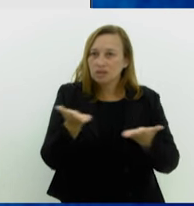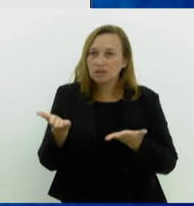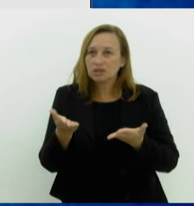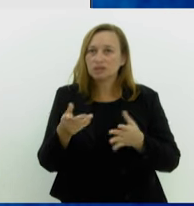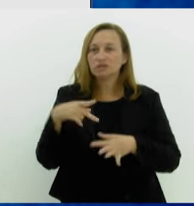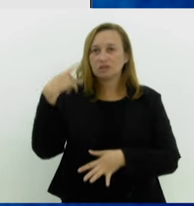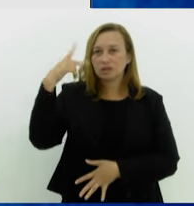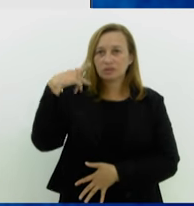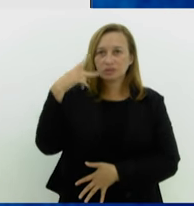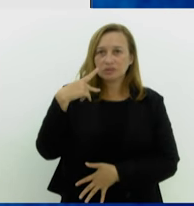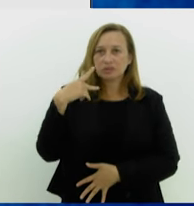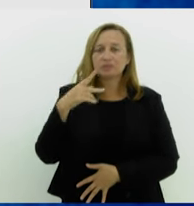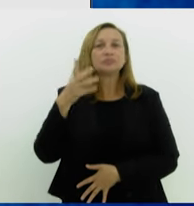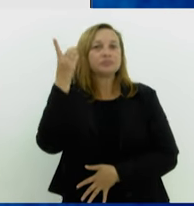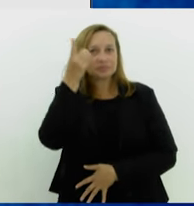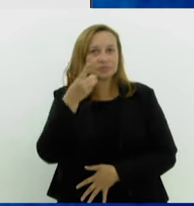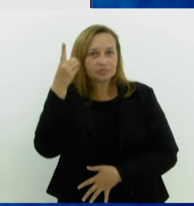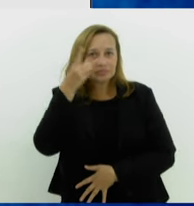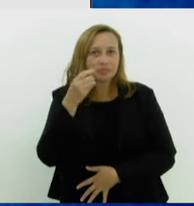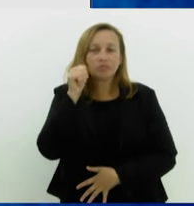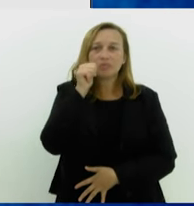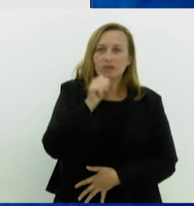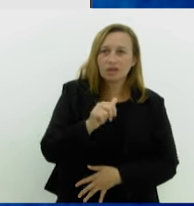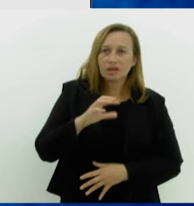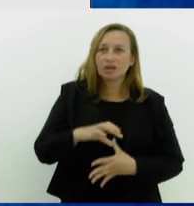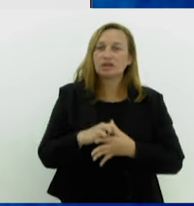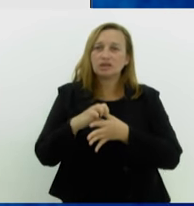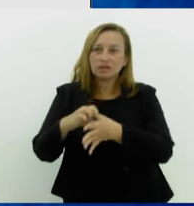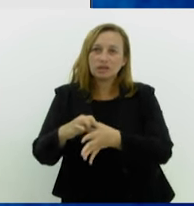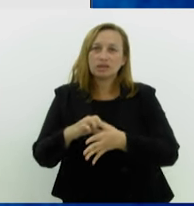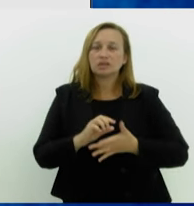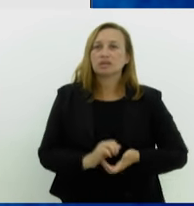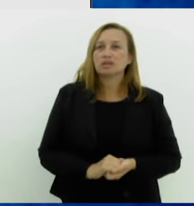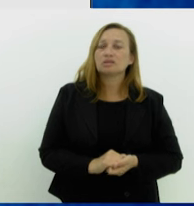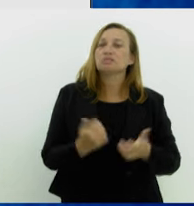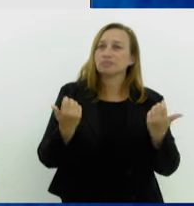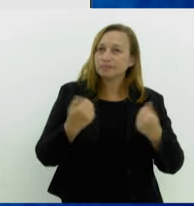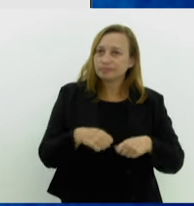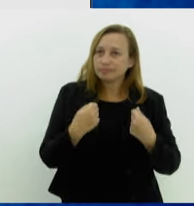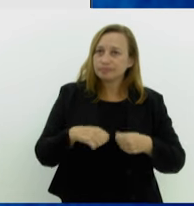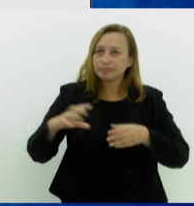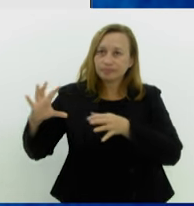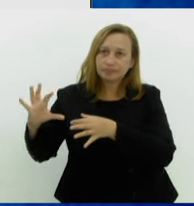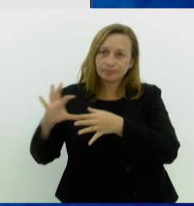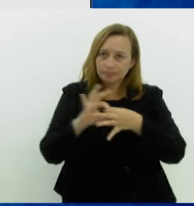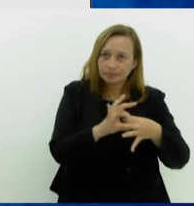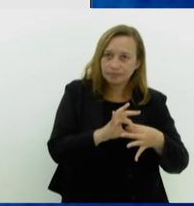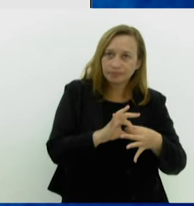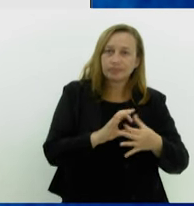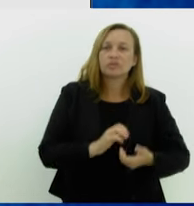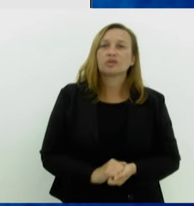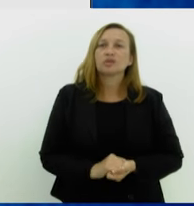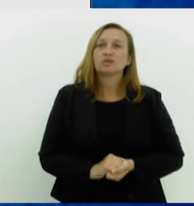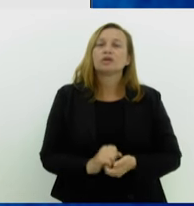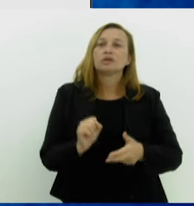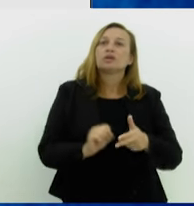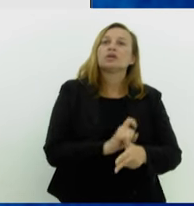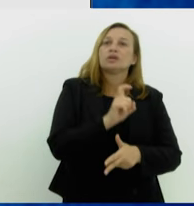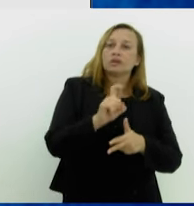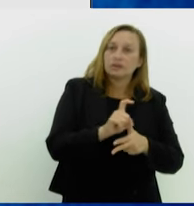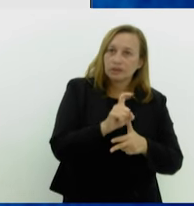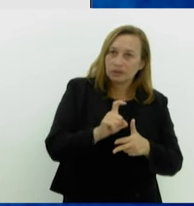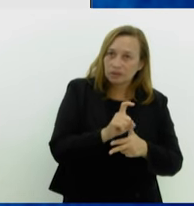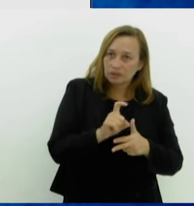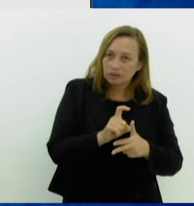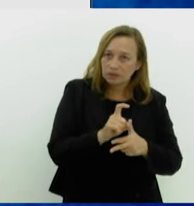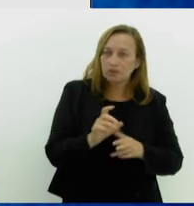vereadoras deputadas mulheres líderes nos seus territórios precisam se conectar com executivo também com